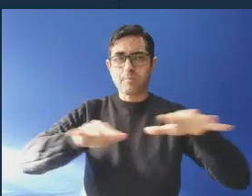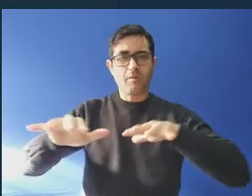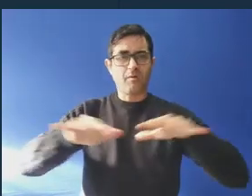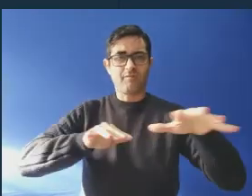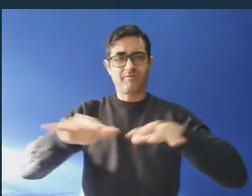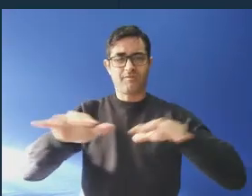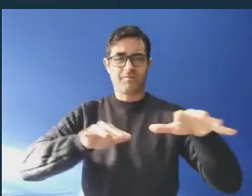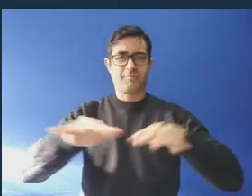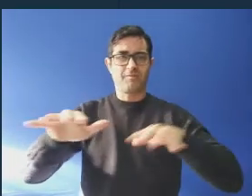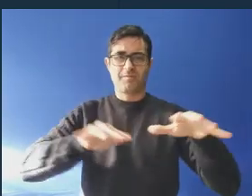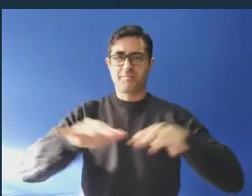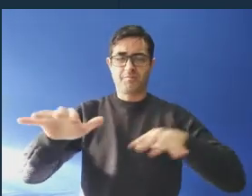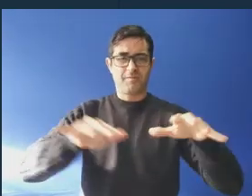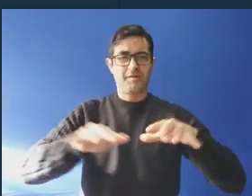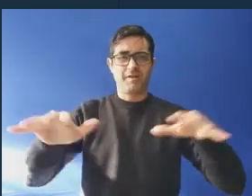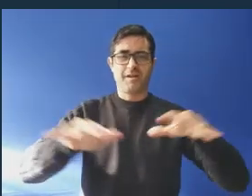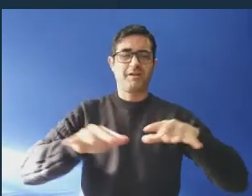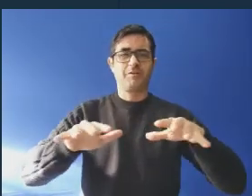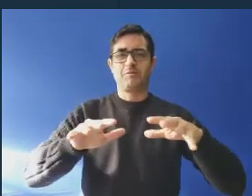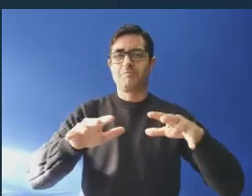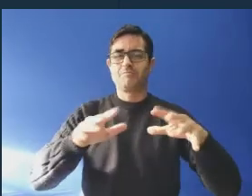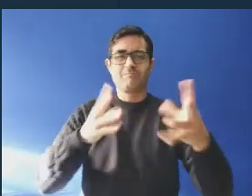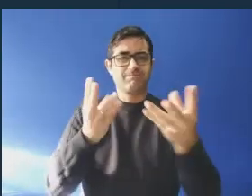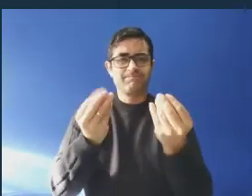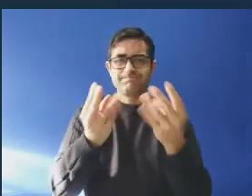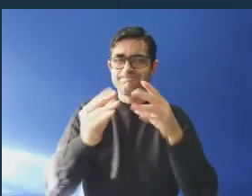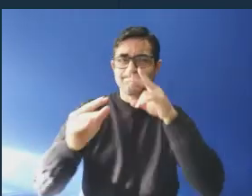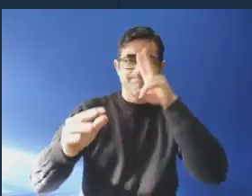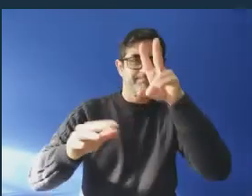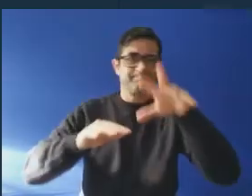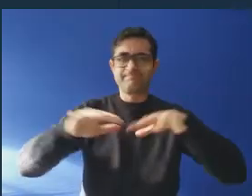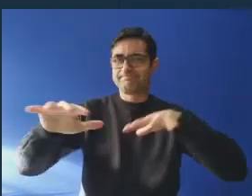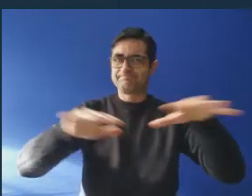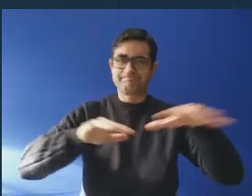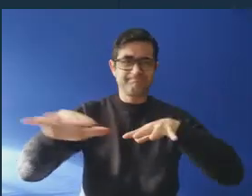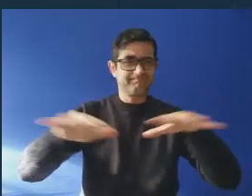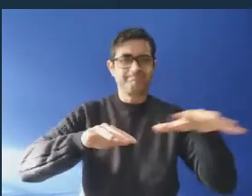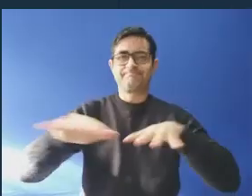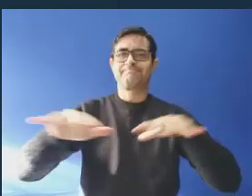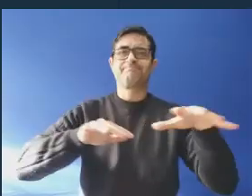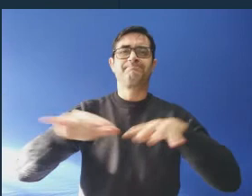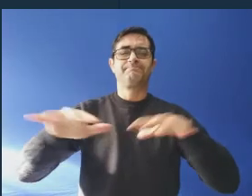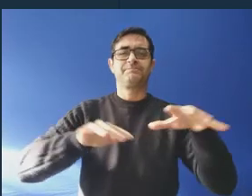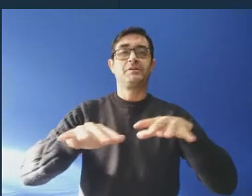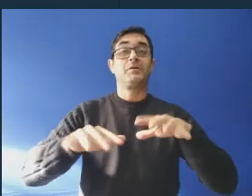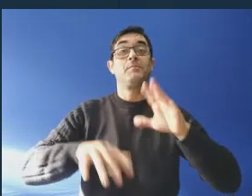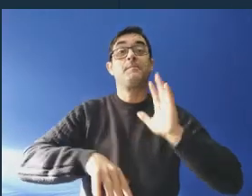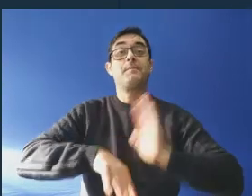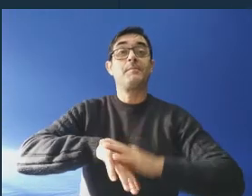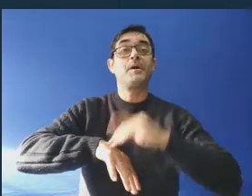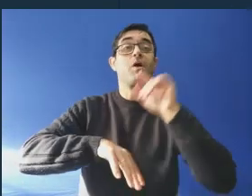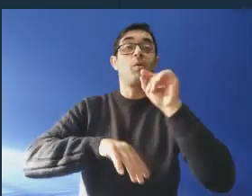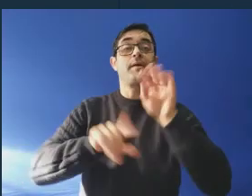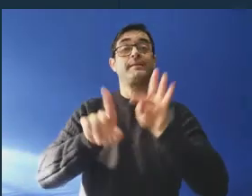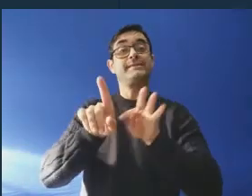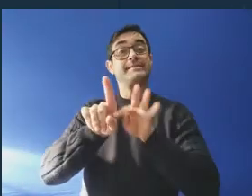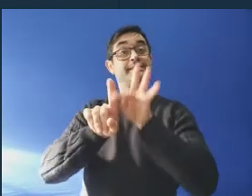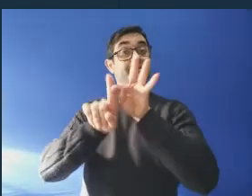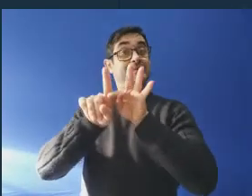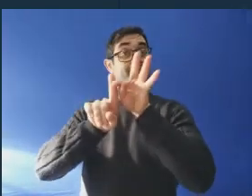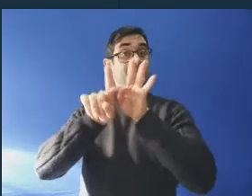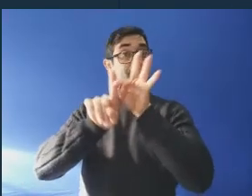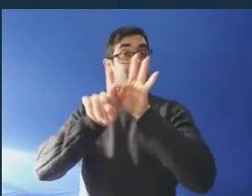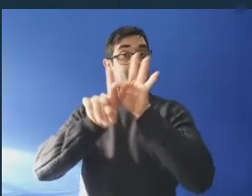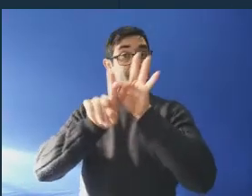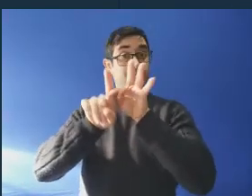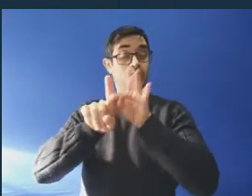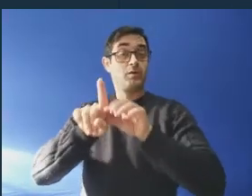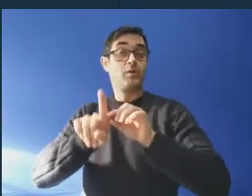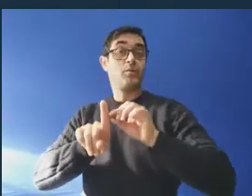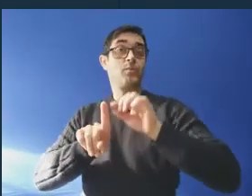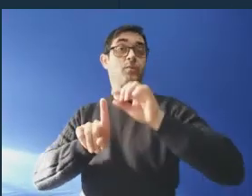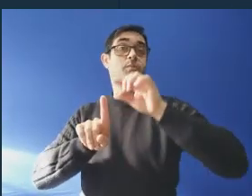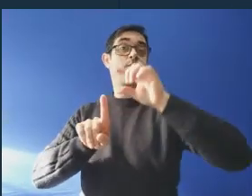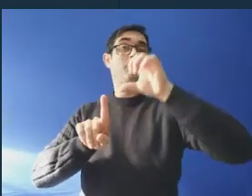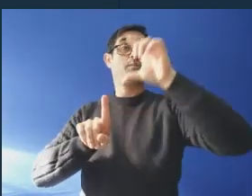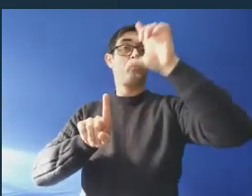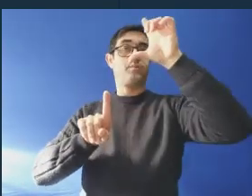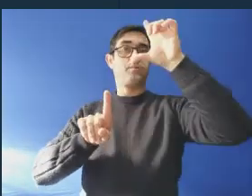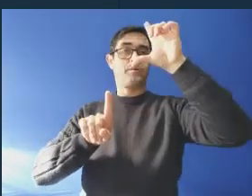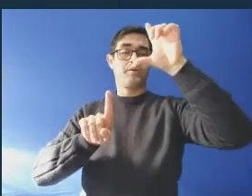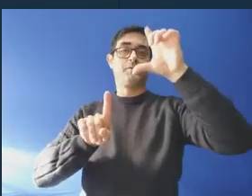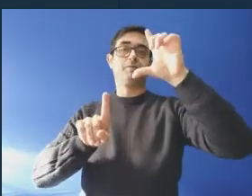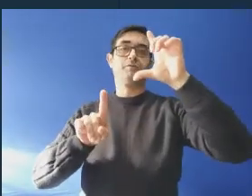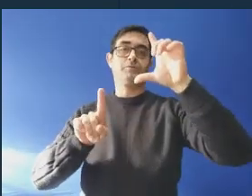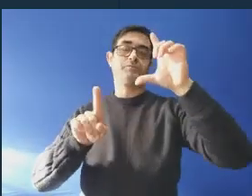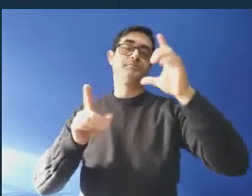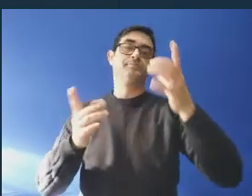se contorcem, enfim, quanto mais elas se movimentam, mais temperatura tem o nosso corpo. Então, quando eu meço a temperatura